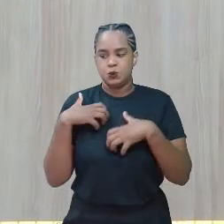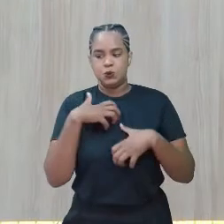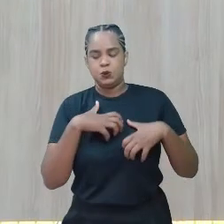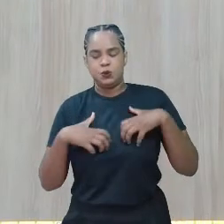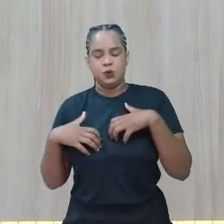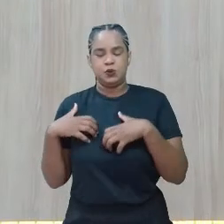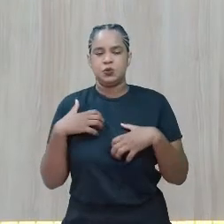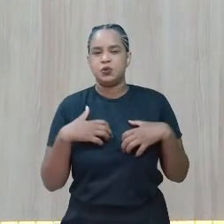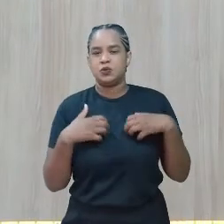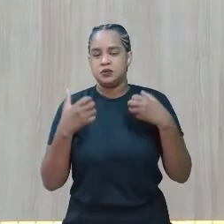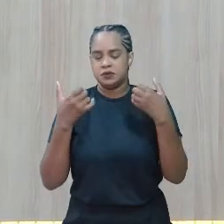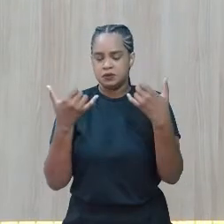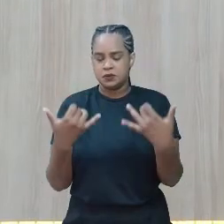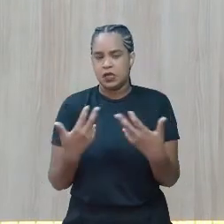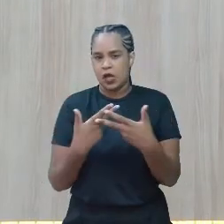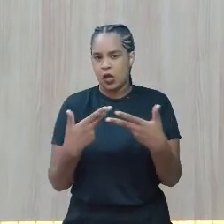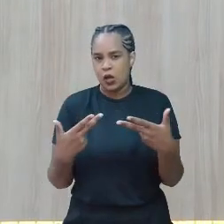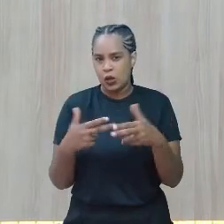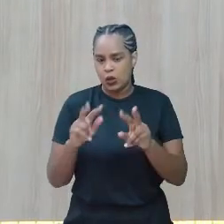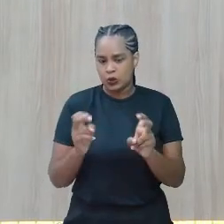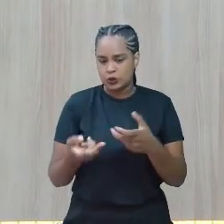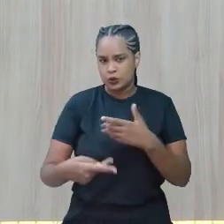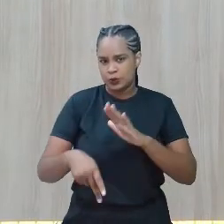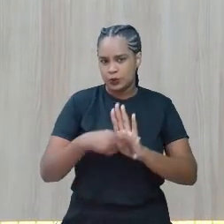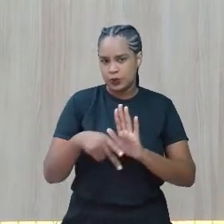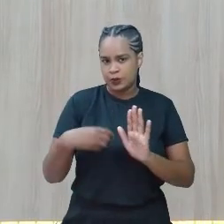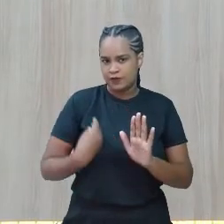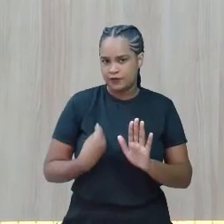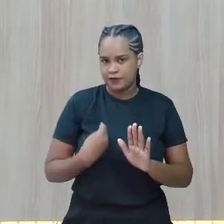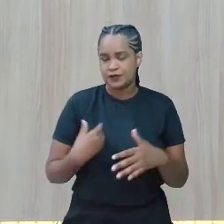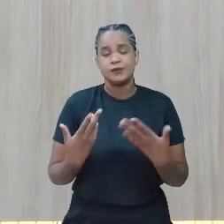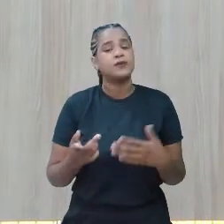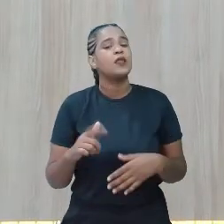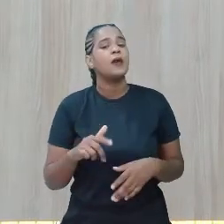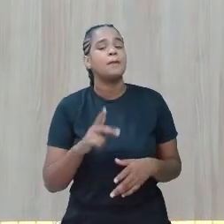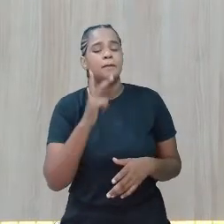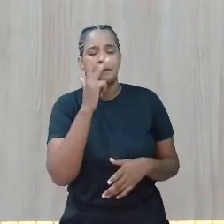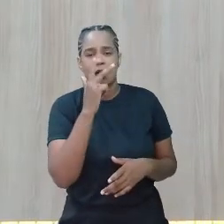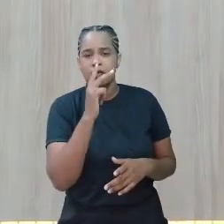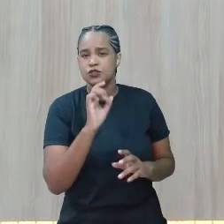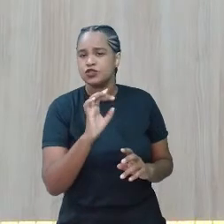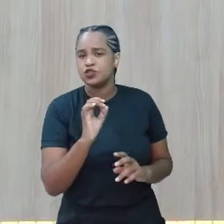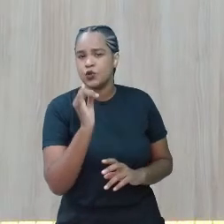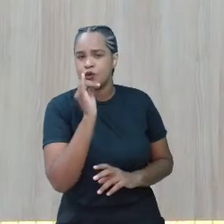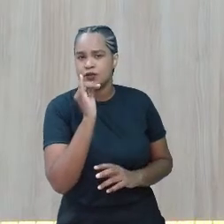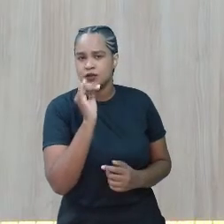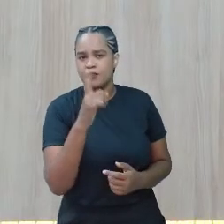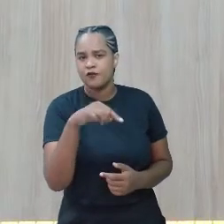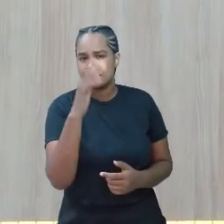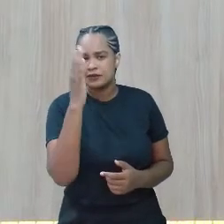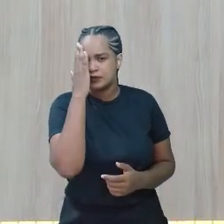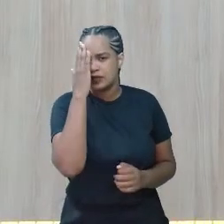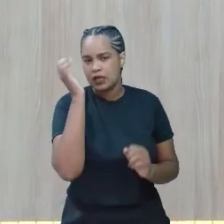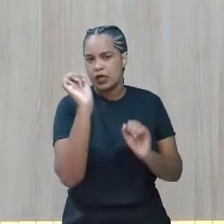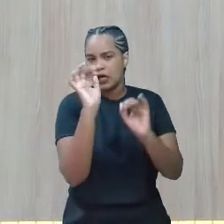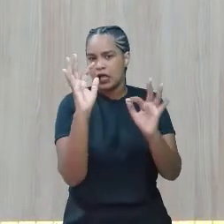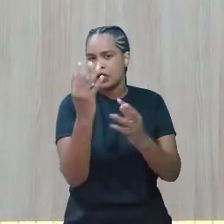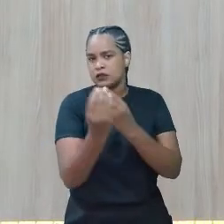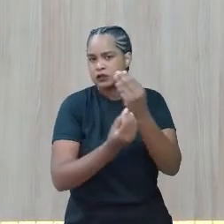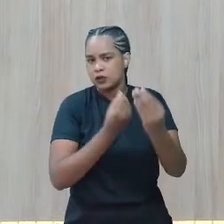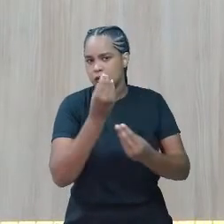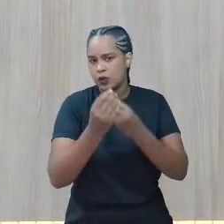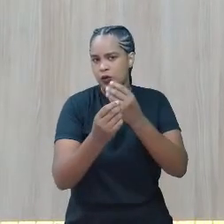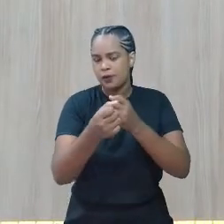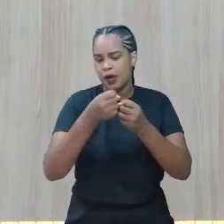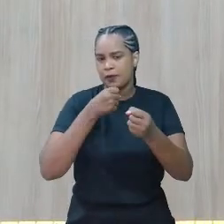constrangedor, não é? Falar sobre determinados assuntos. É um modelo, não é? Só para vocês se inteirar um pouco